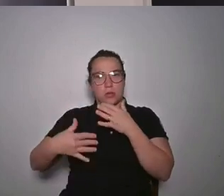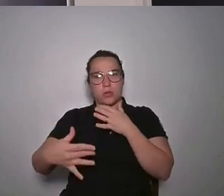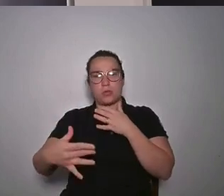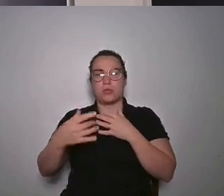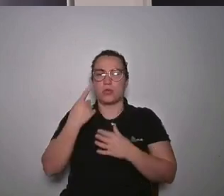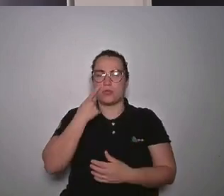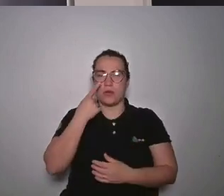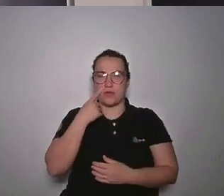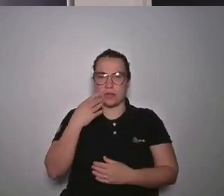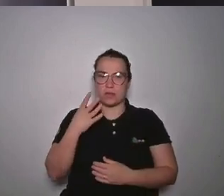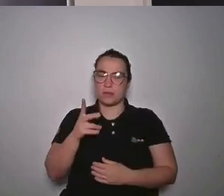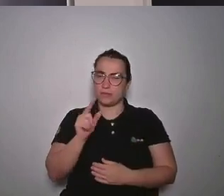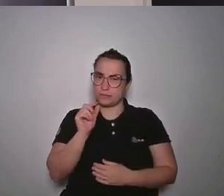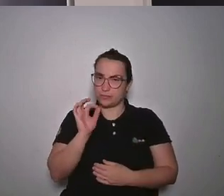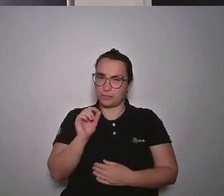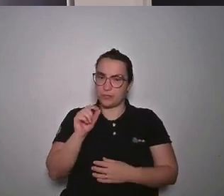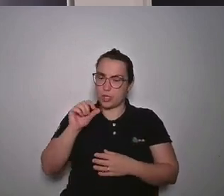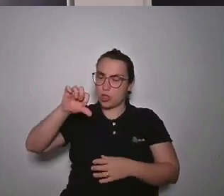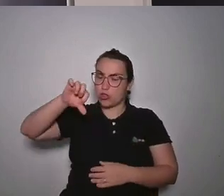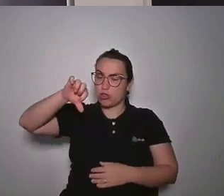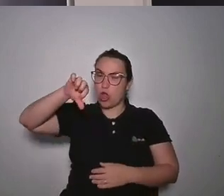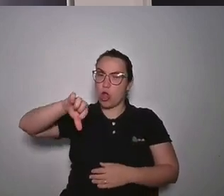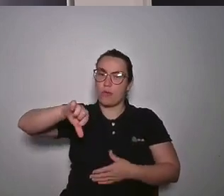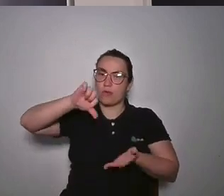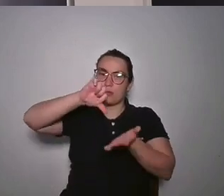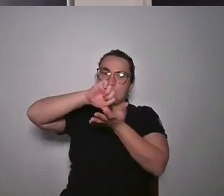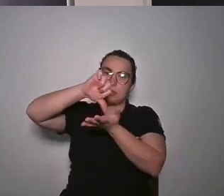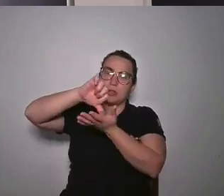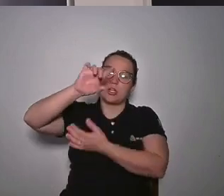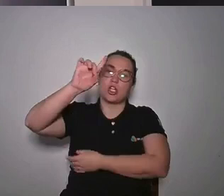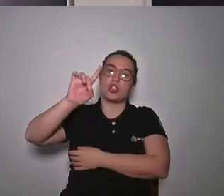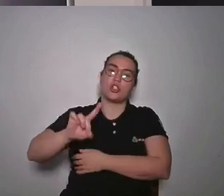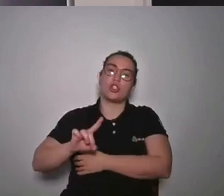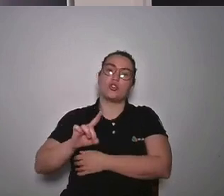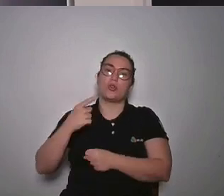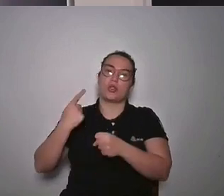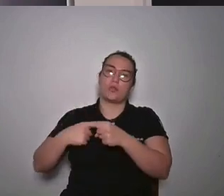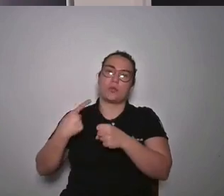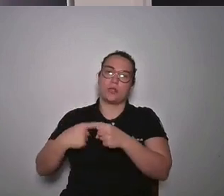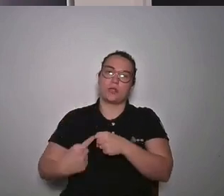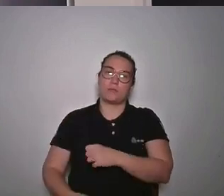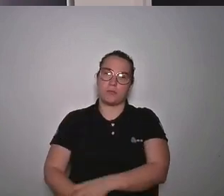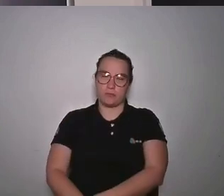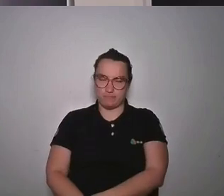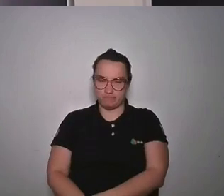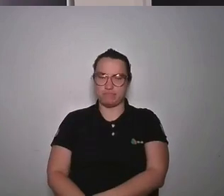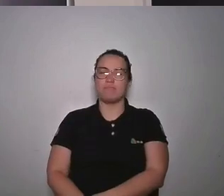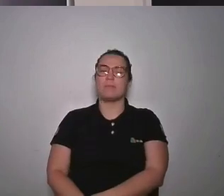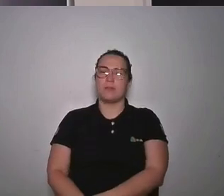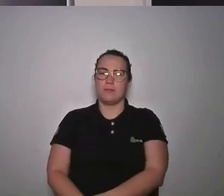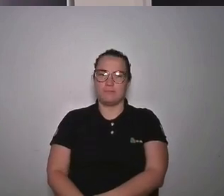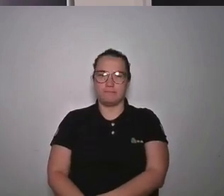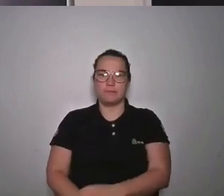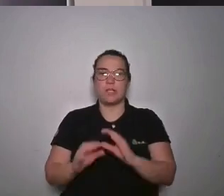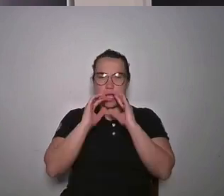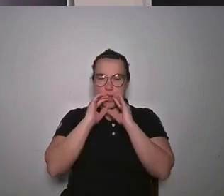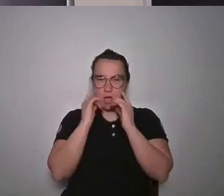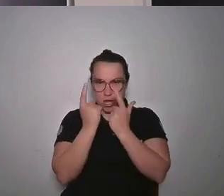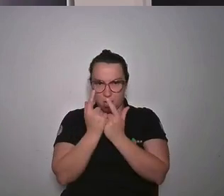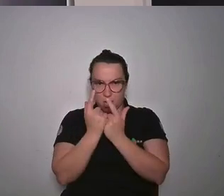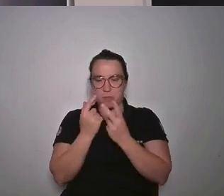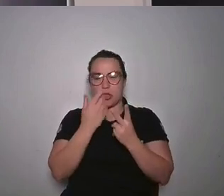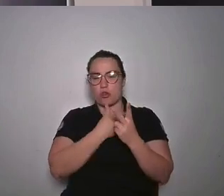ver ali, mais 9 unidades que são as diretorias do município. Então, ali está, Câmara Municipal,